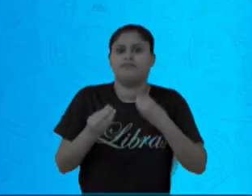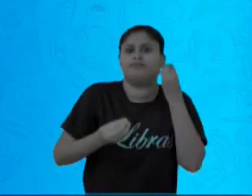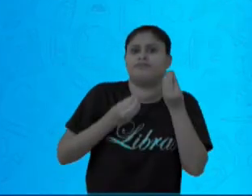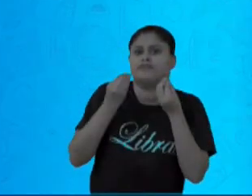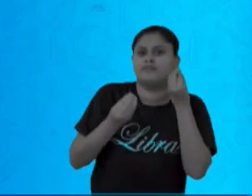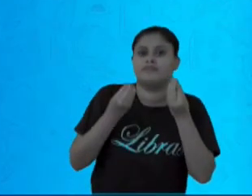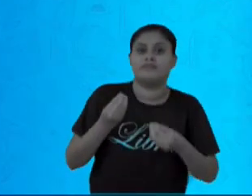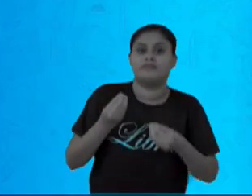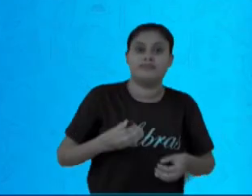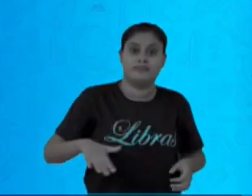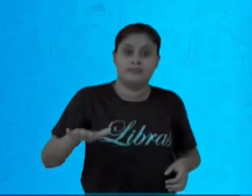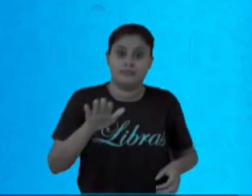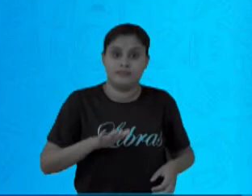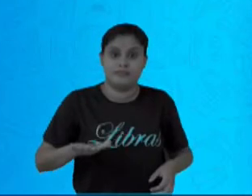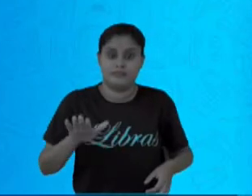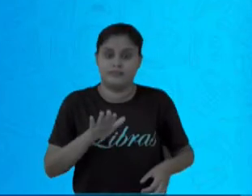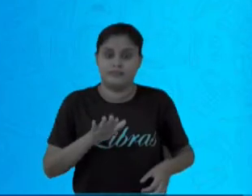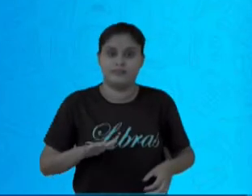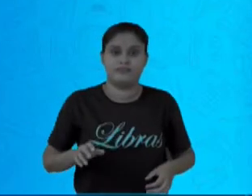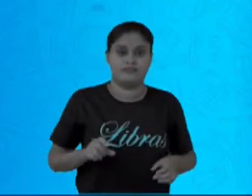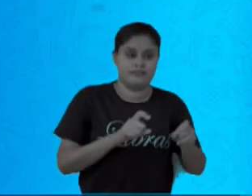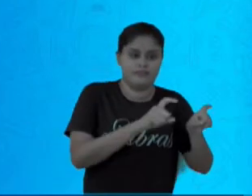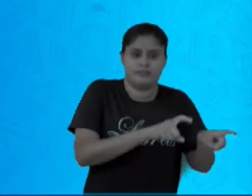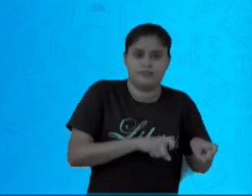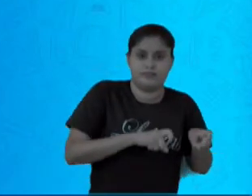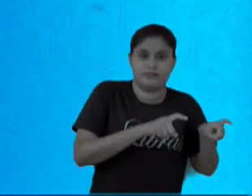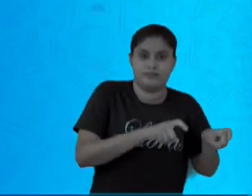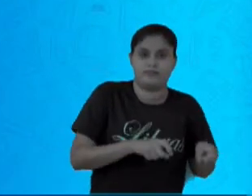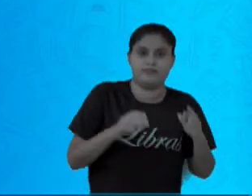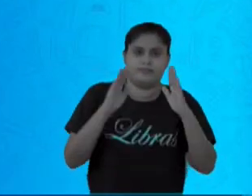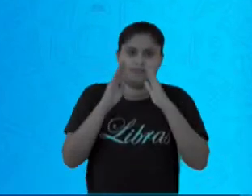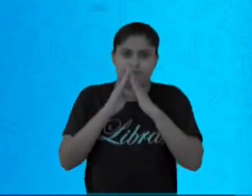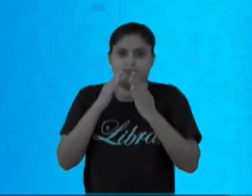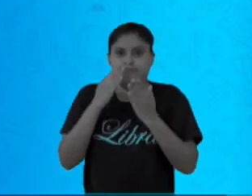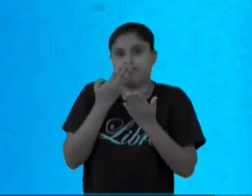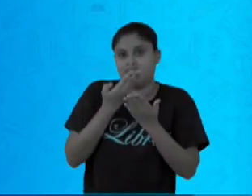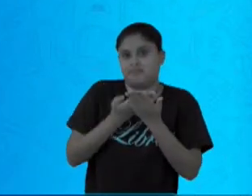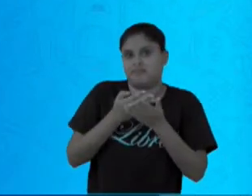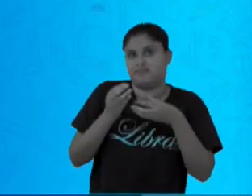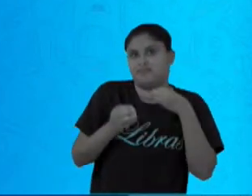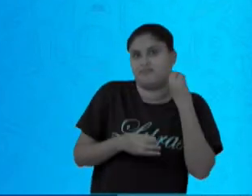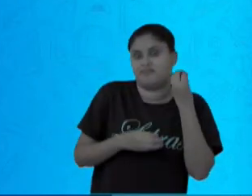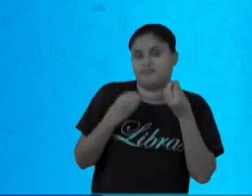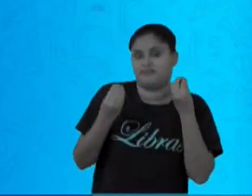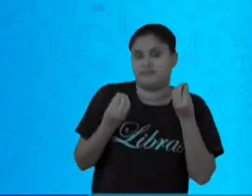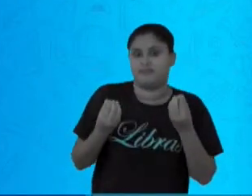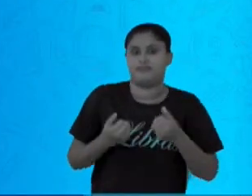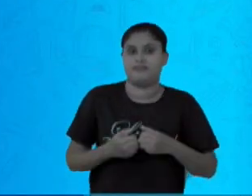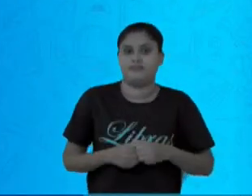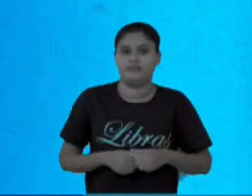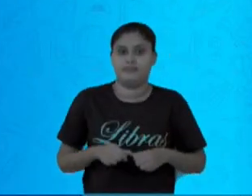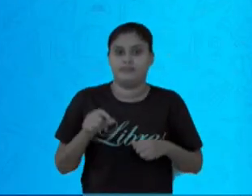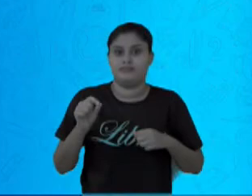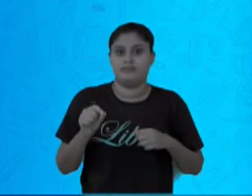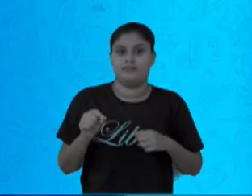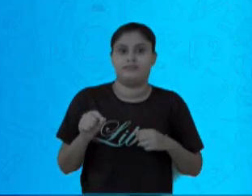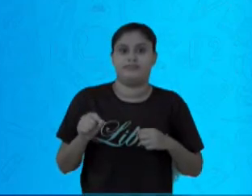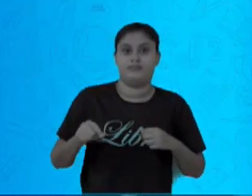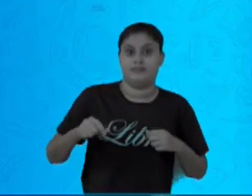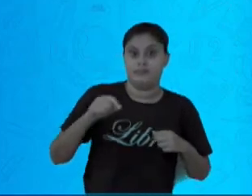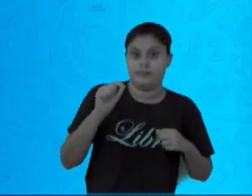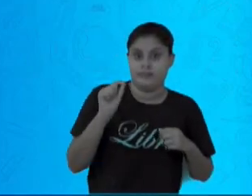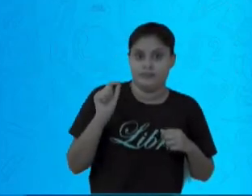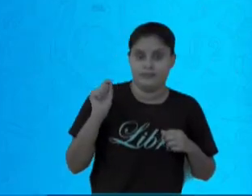tem escolas? Olha, algumas zonas rural a gente encontra escola, mas o fluxo maior é na zona